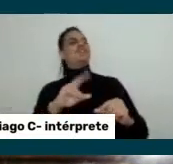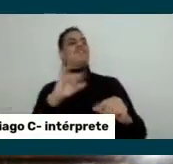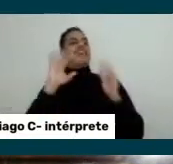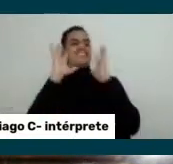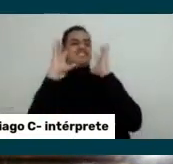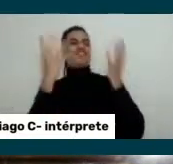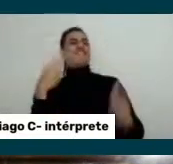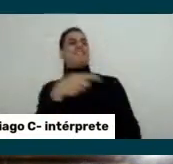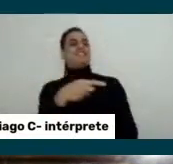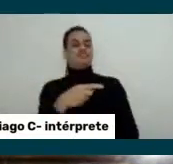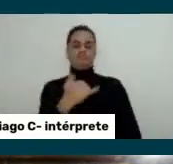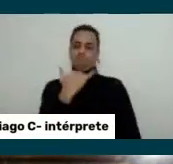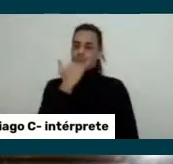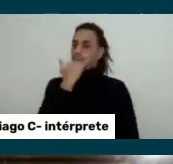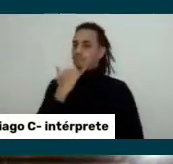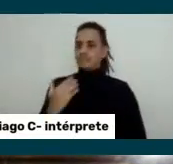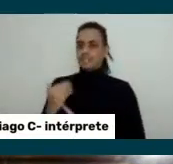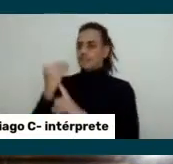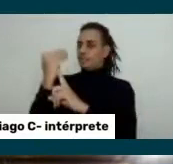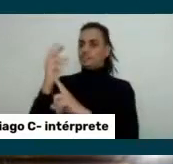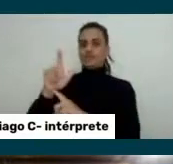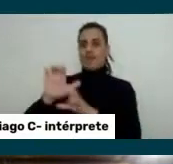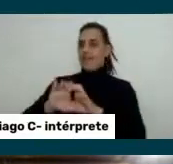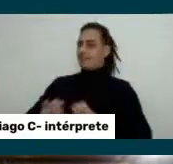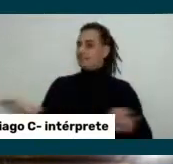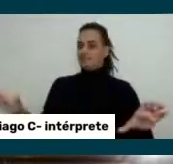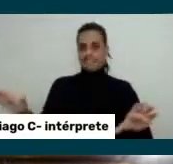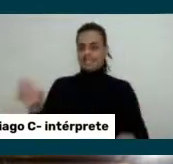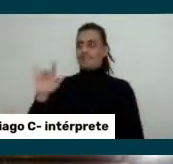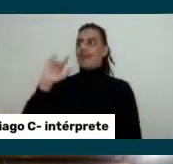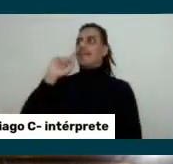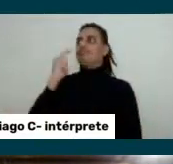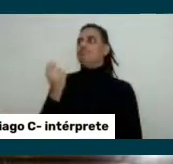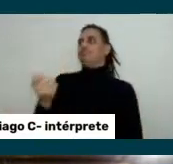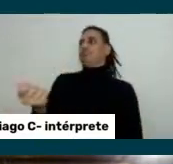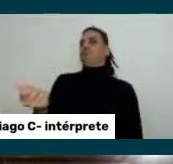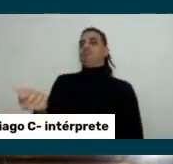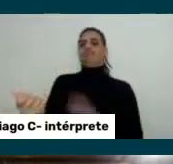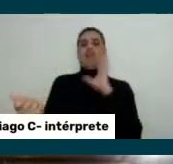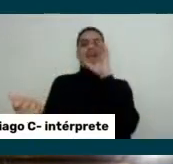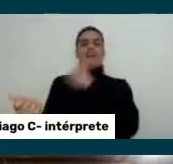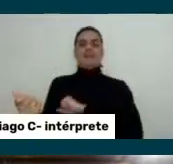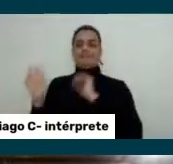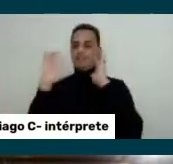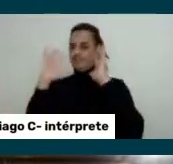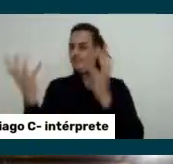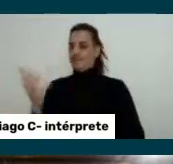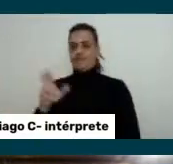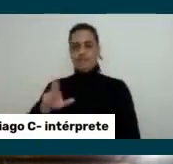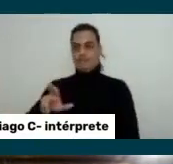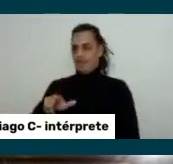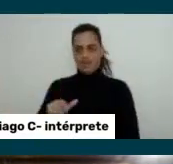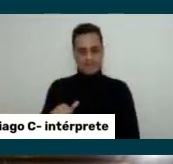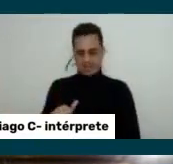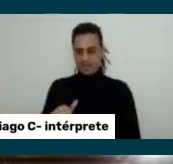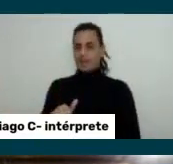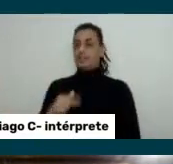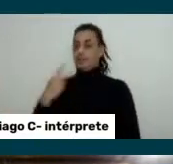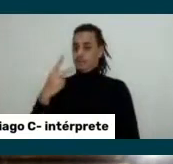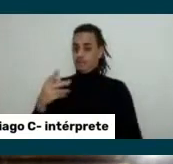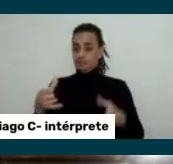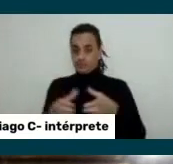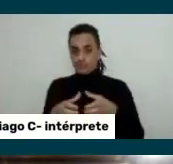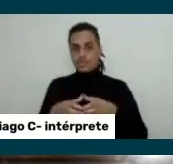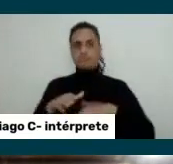sabemos que em tecnologia não é assim. Então, com o tempo e a fluência e com mais fluência que seu time